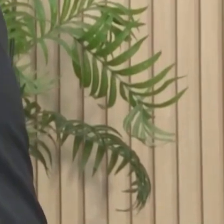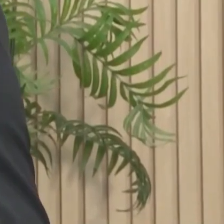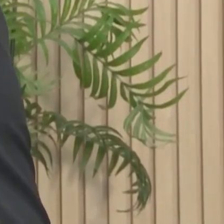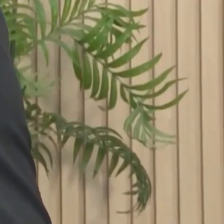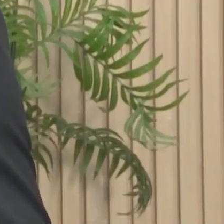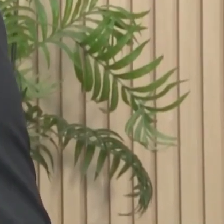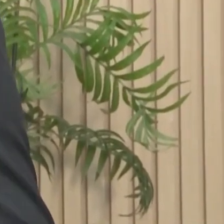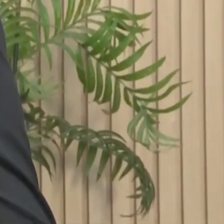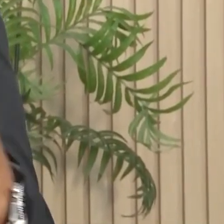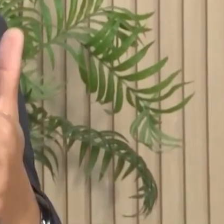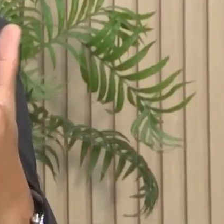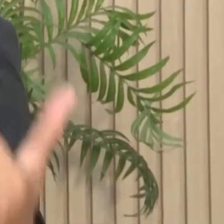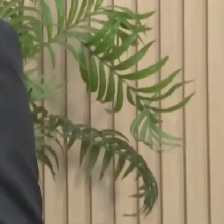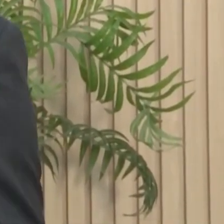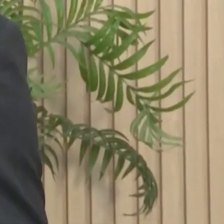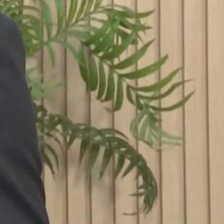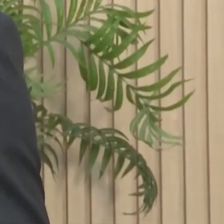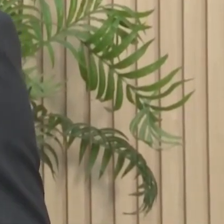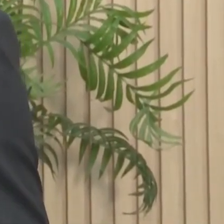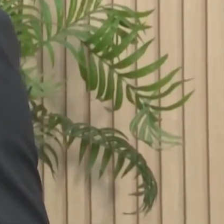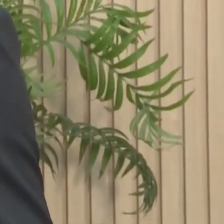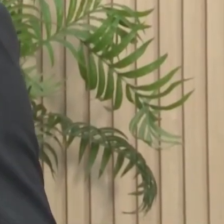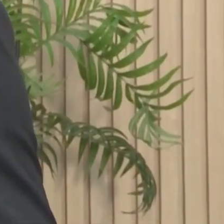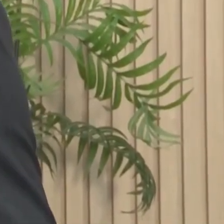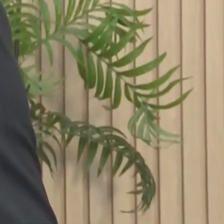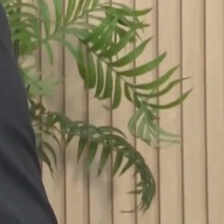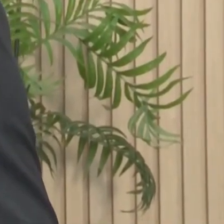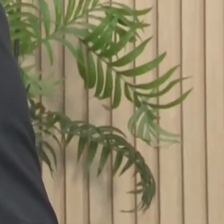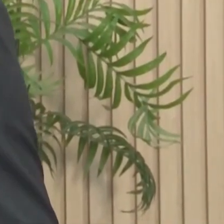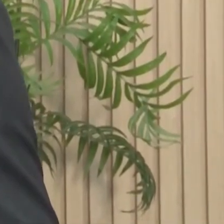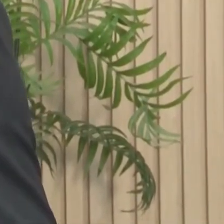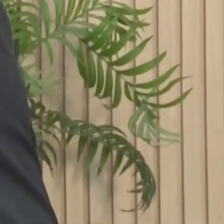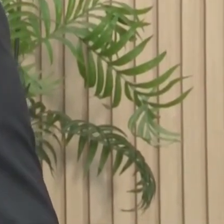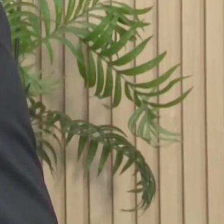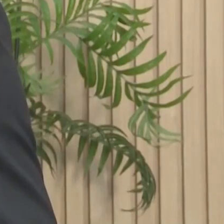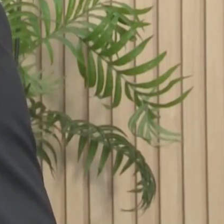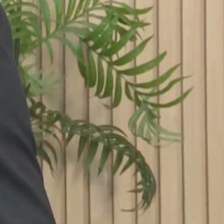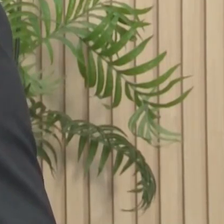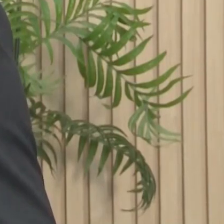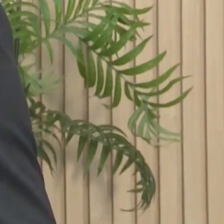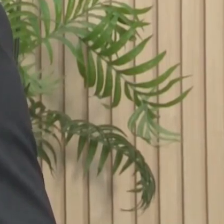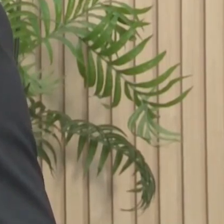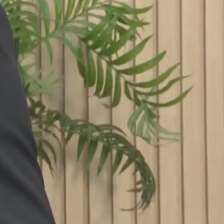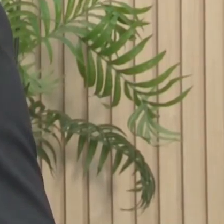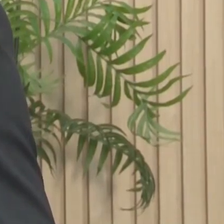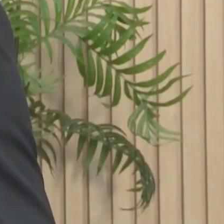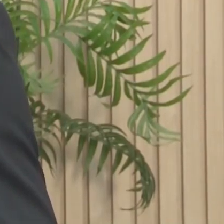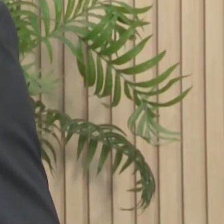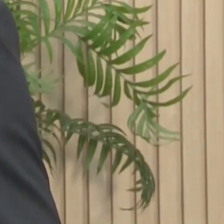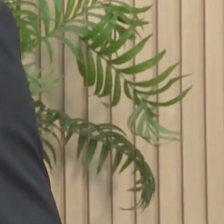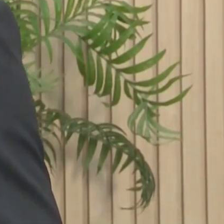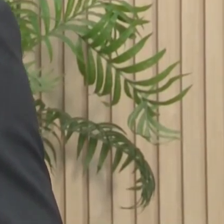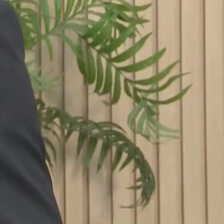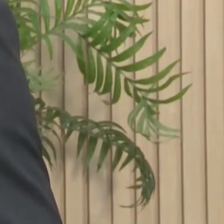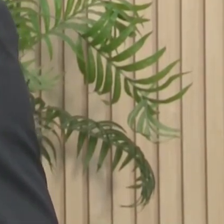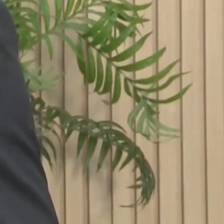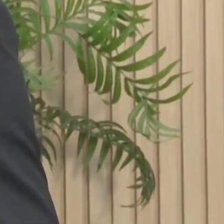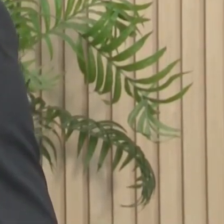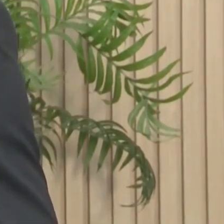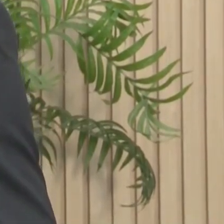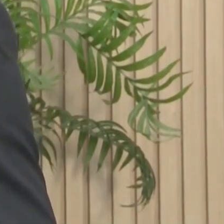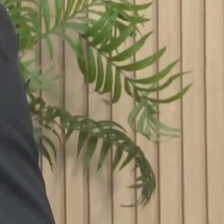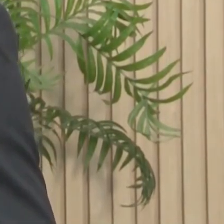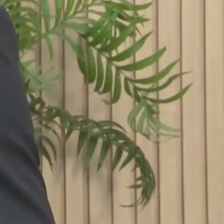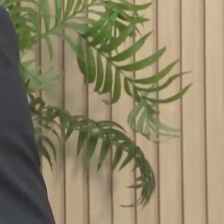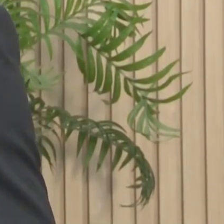anterior. Aqueles que, porventura, participaram do concurso anterior, basta clicar lá na aba específica do concurso anterior, que você vai ter a isenção